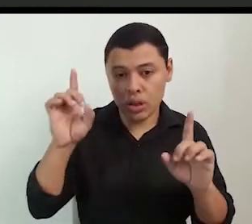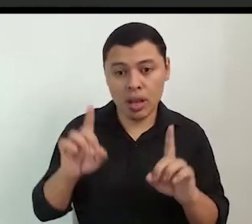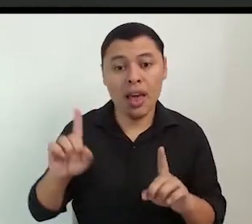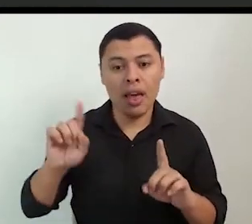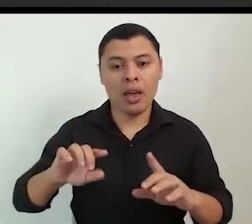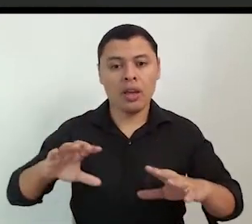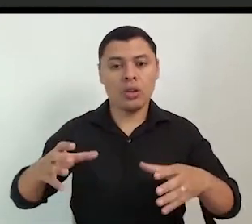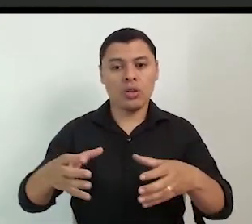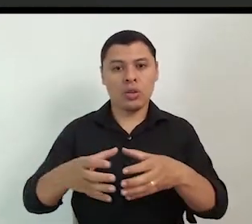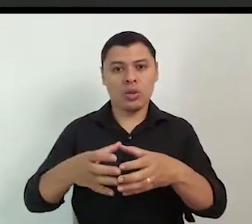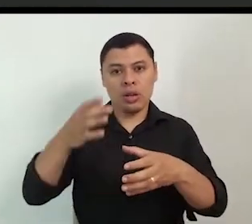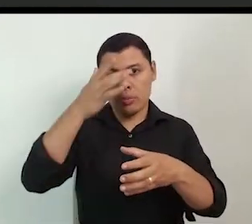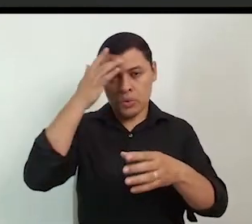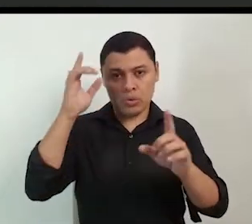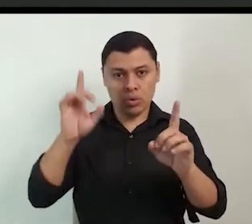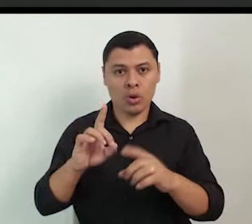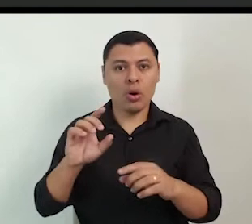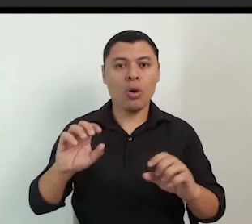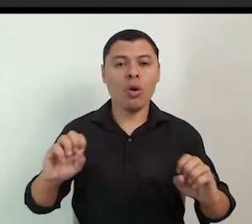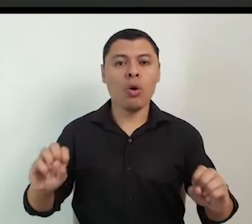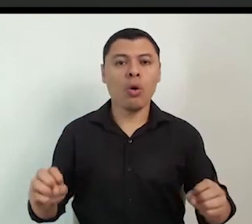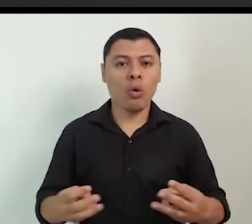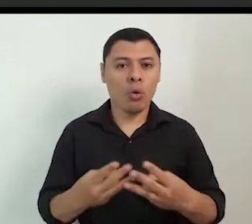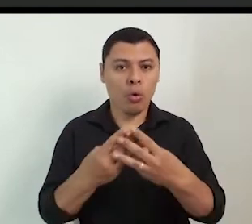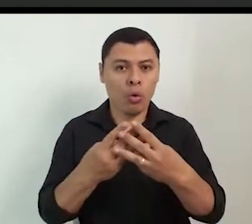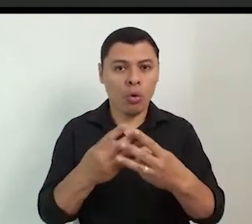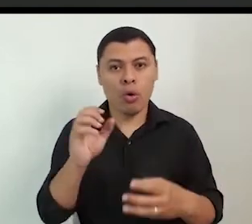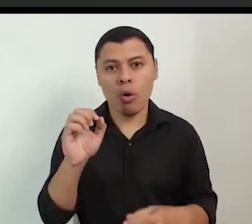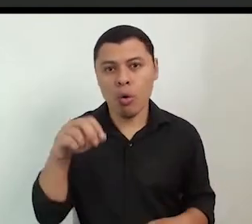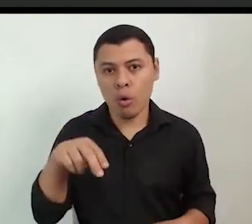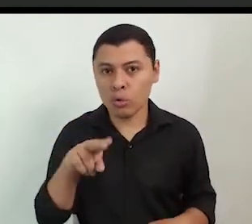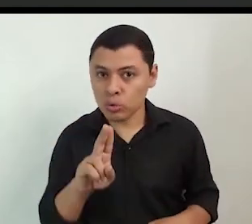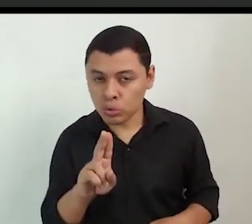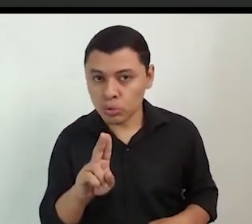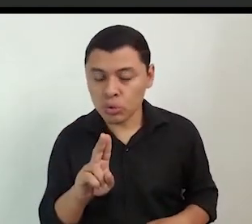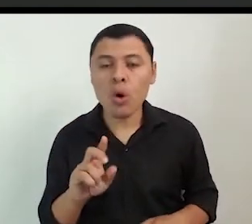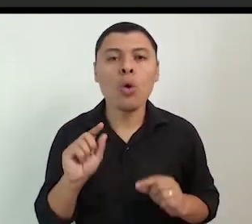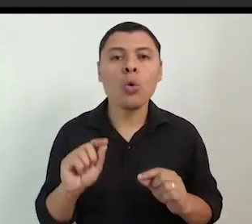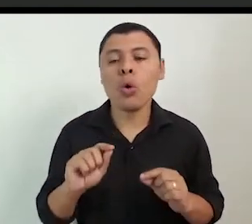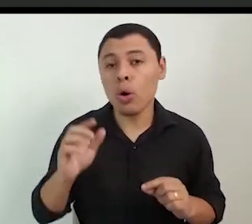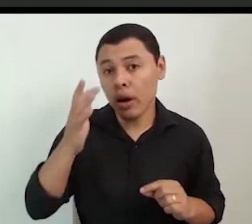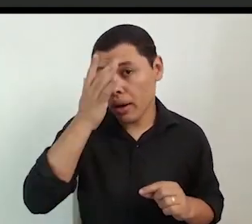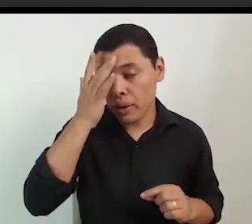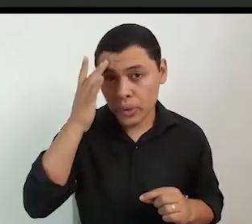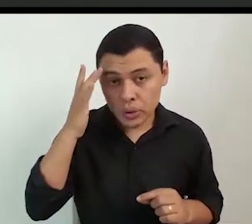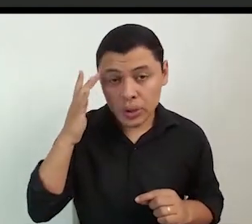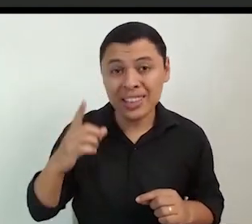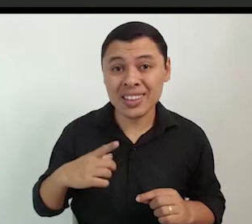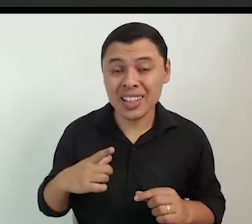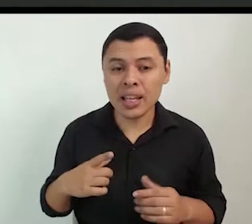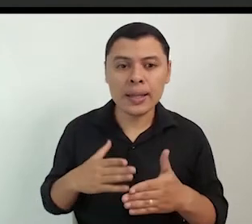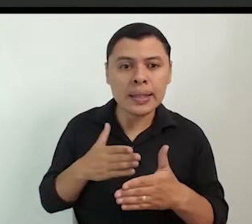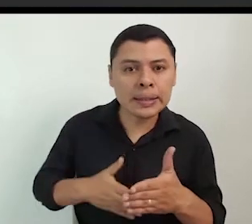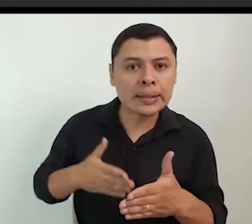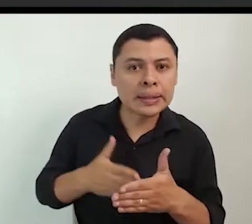Pessoas com Deficiência da ONU, que são aquelas pessoas que elas têm impedimentos, que são